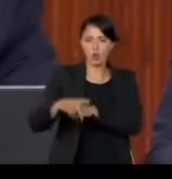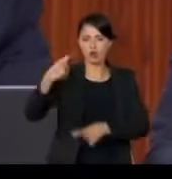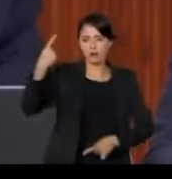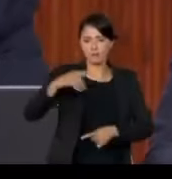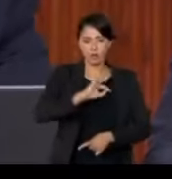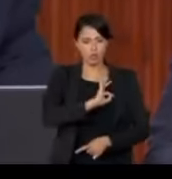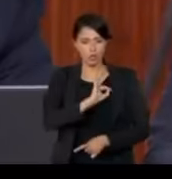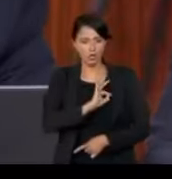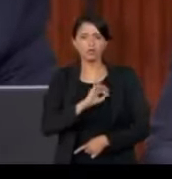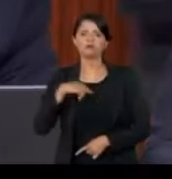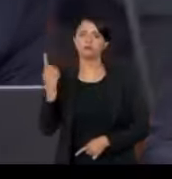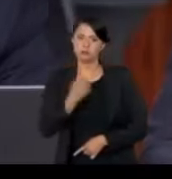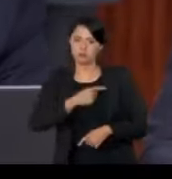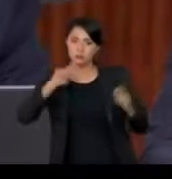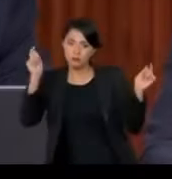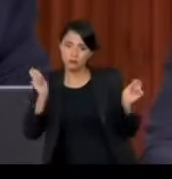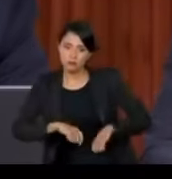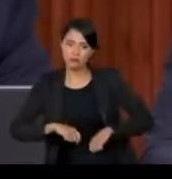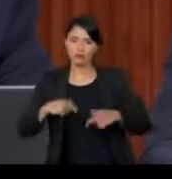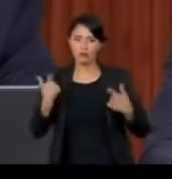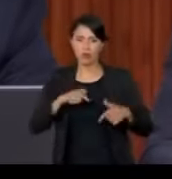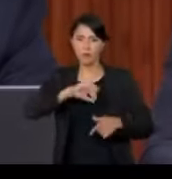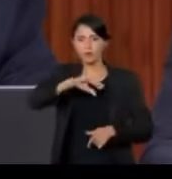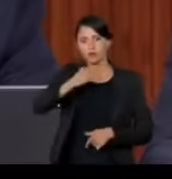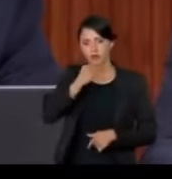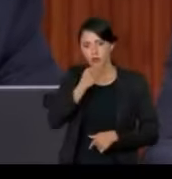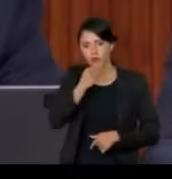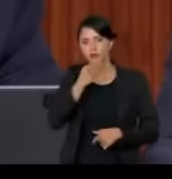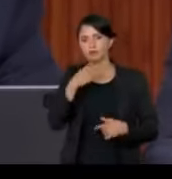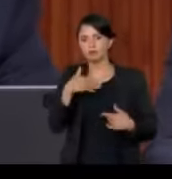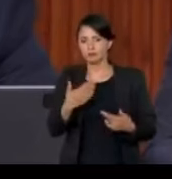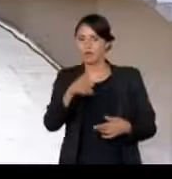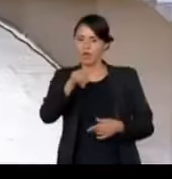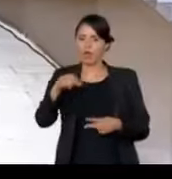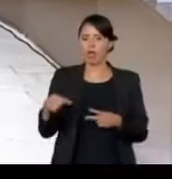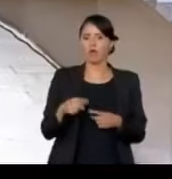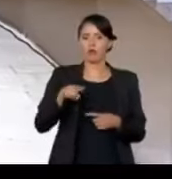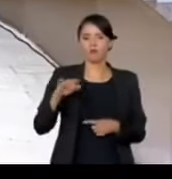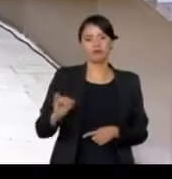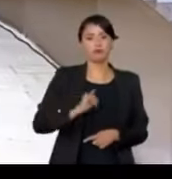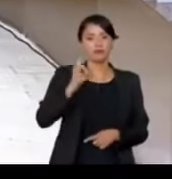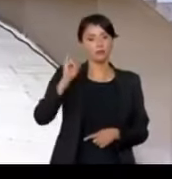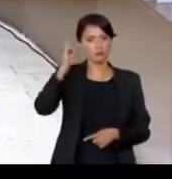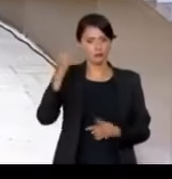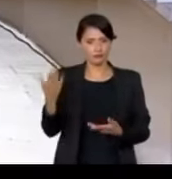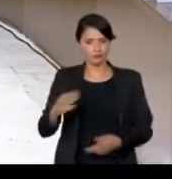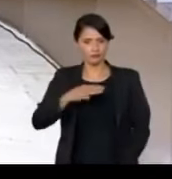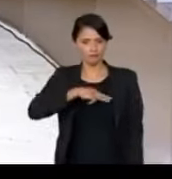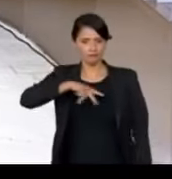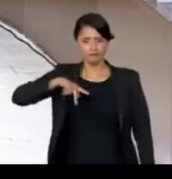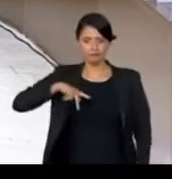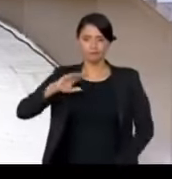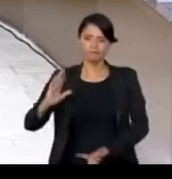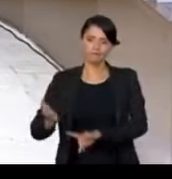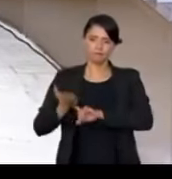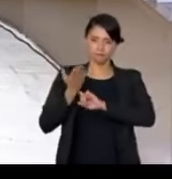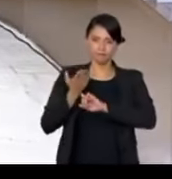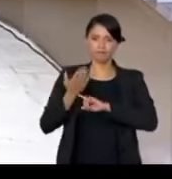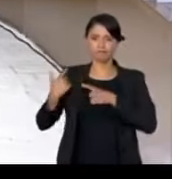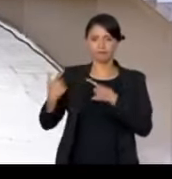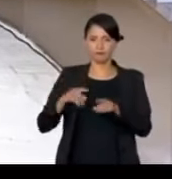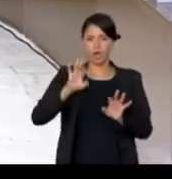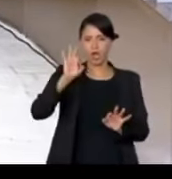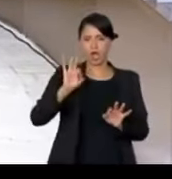polícias, a gente poderia agir com mais oportunidade. Então, esse é um ponto fundamental. O Ministério Público tem nos ajudado muito no combate